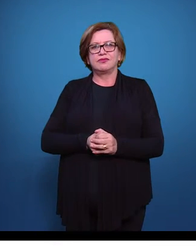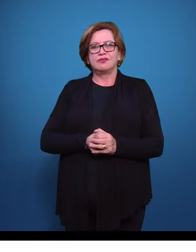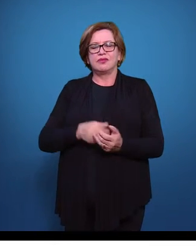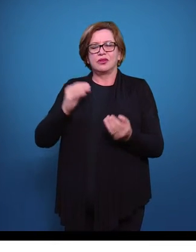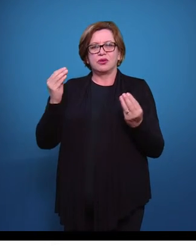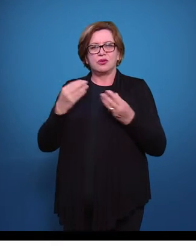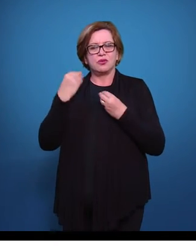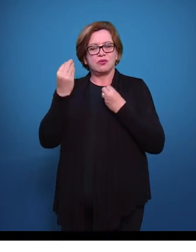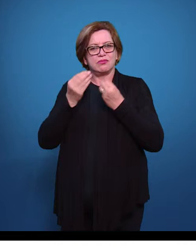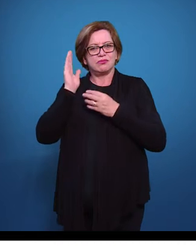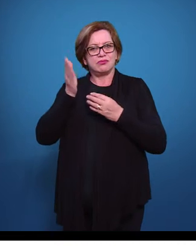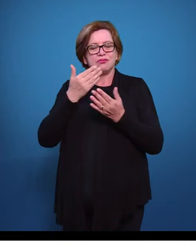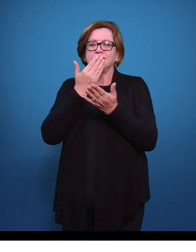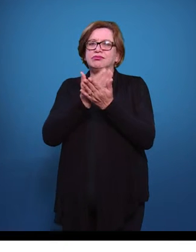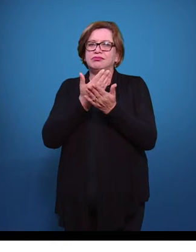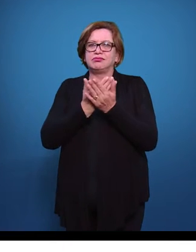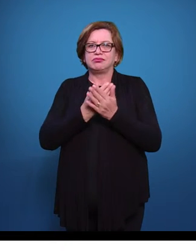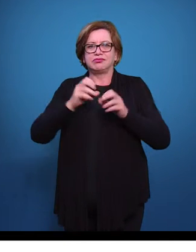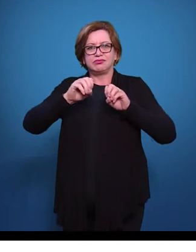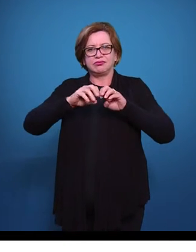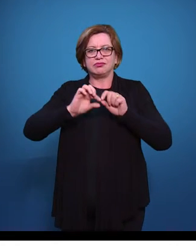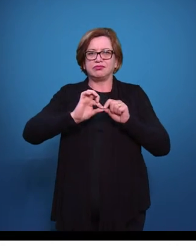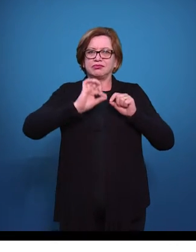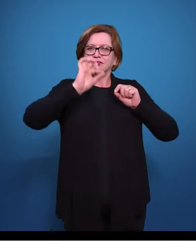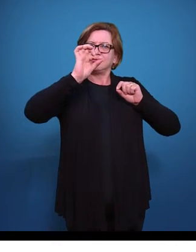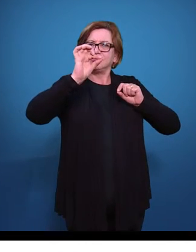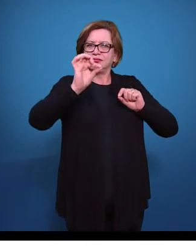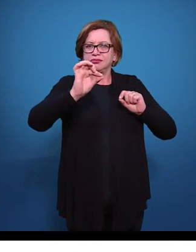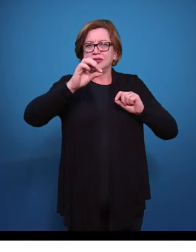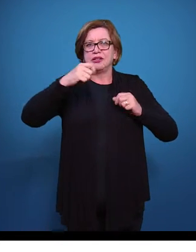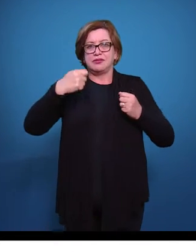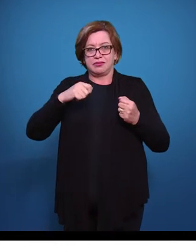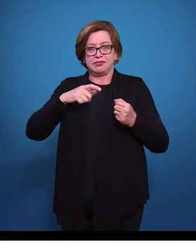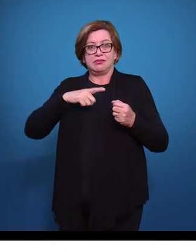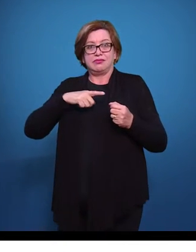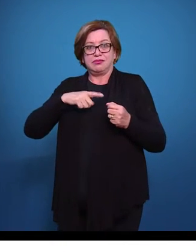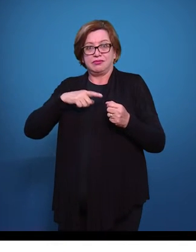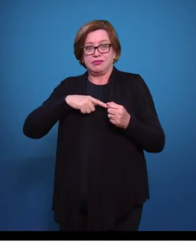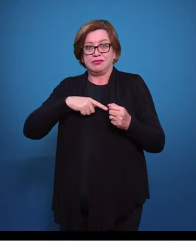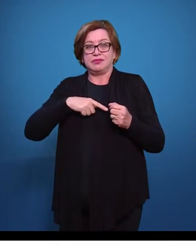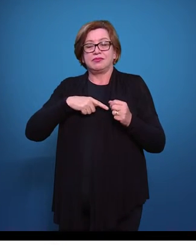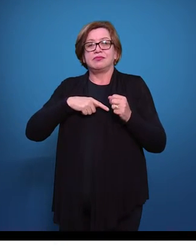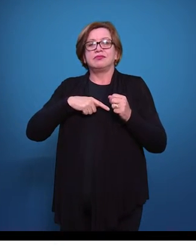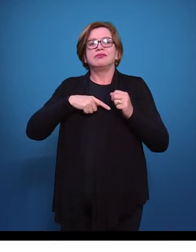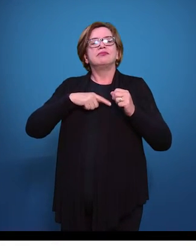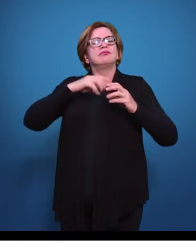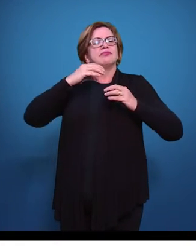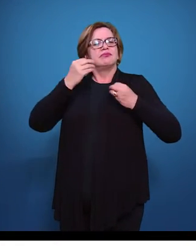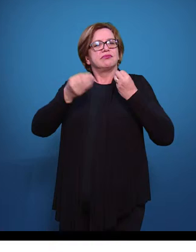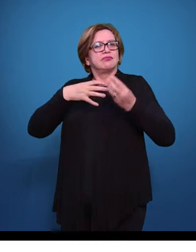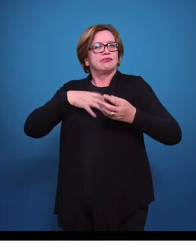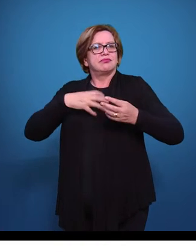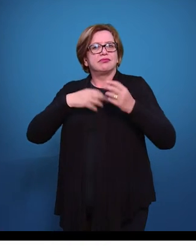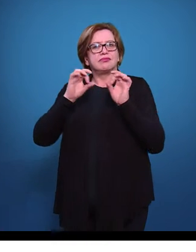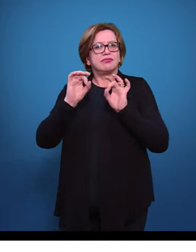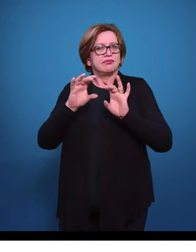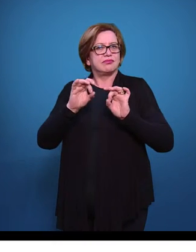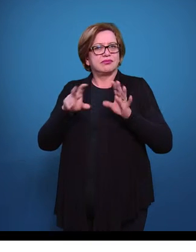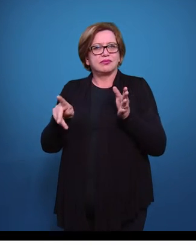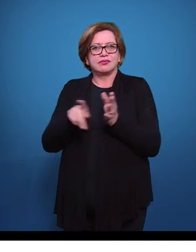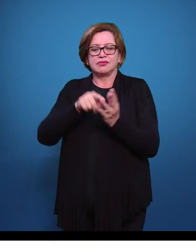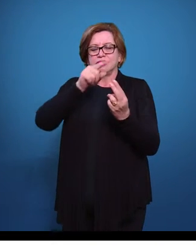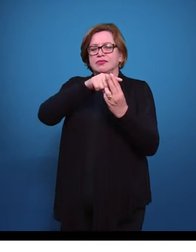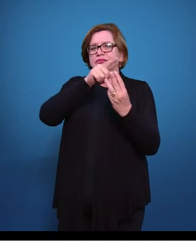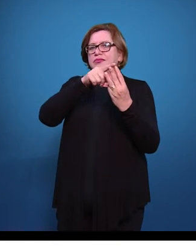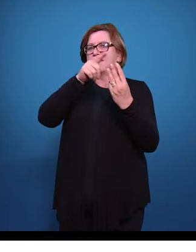então como nós já vimos a educação à distância exige competências específicas desses agentes que fazem parte